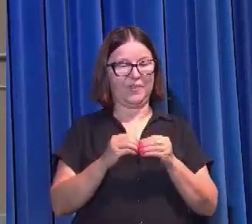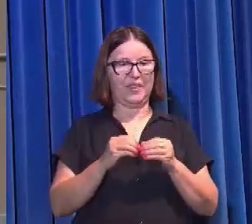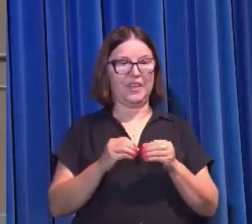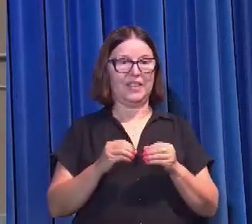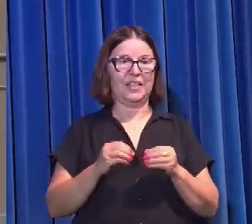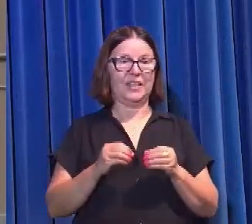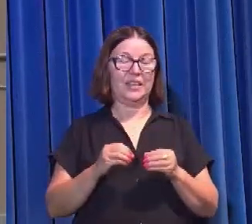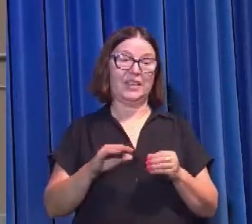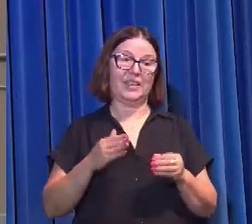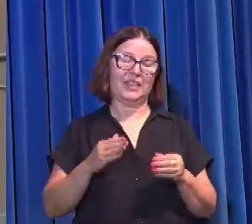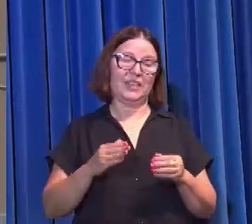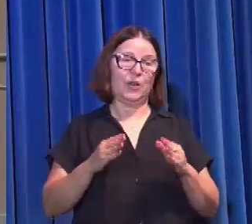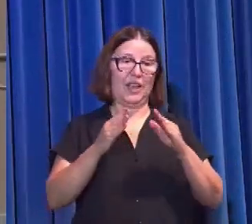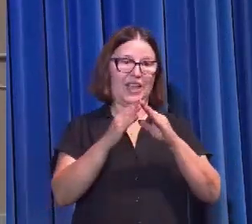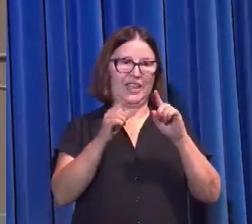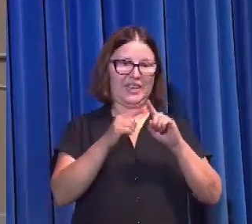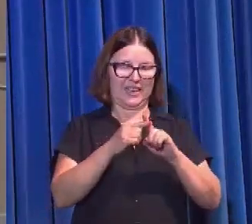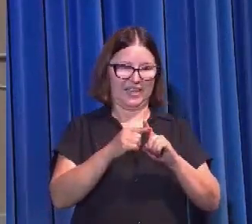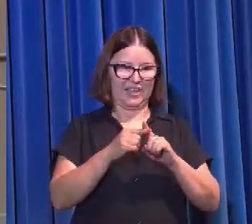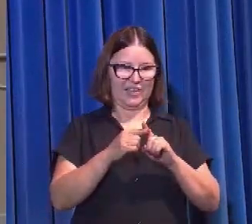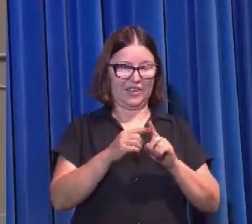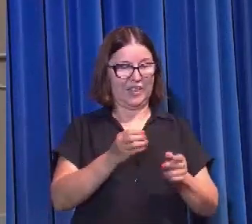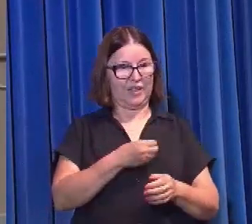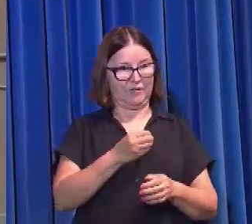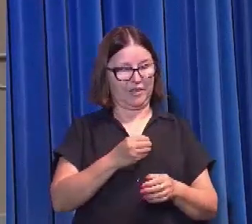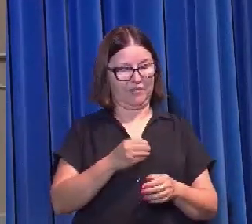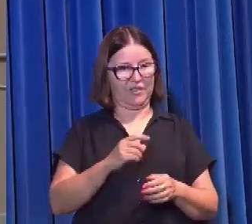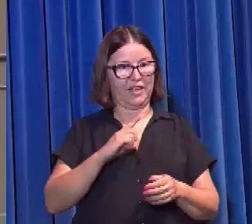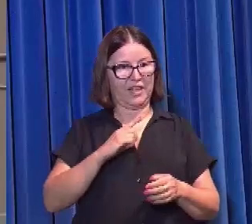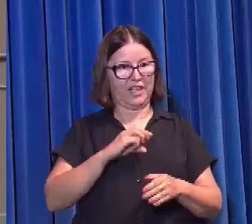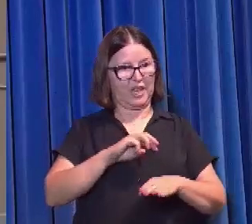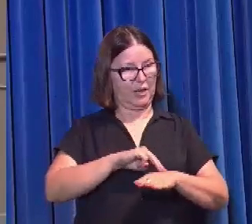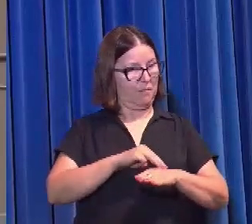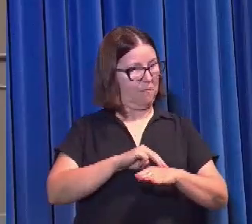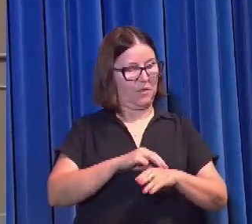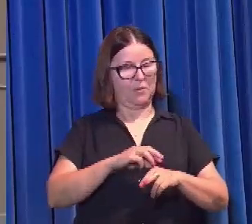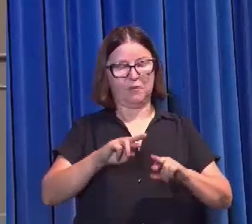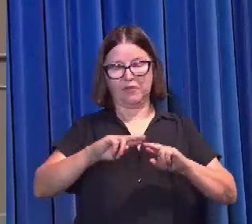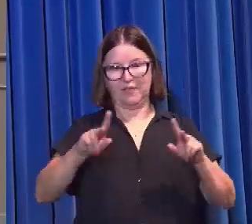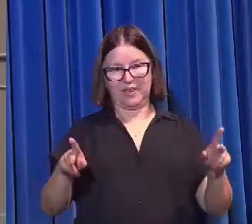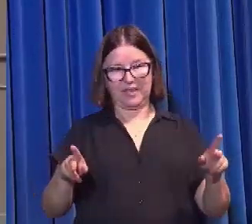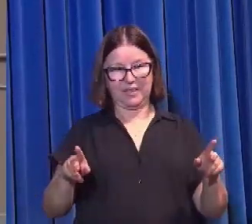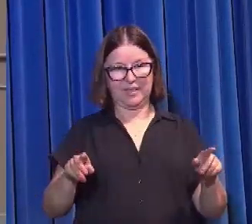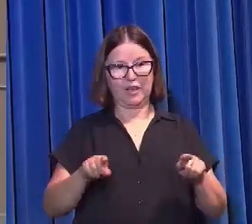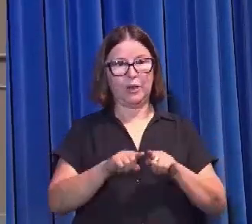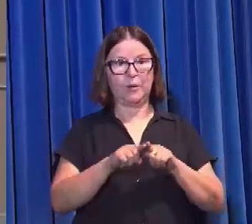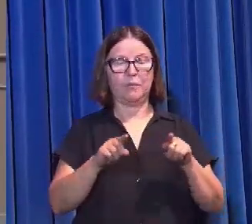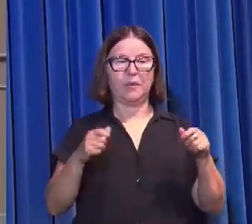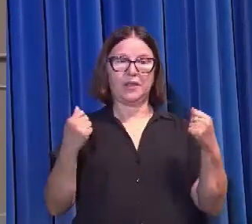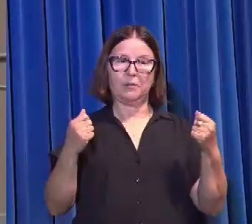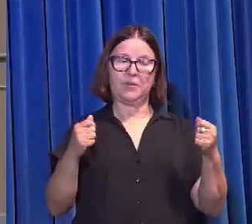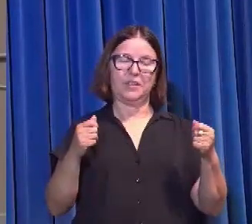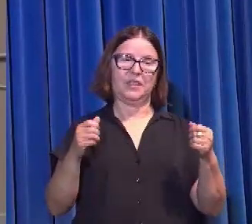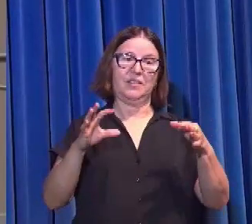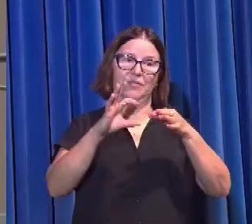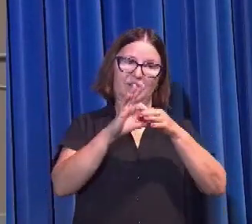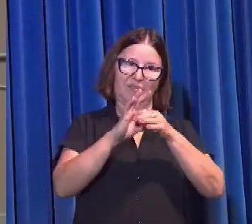vivo, são membros diferentes, mas que são interdependentes entre si e estão unidos num só